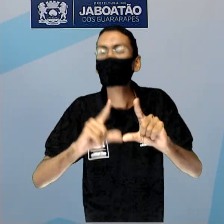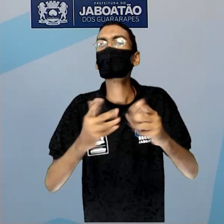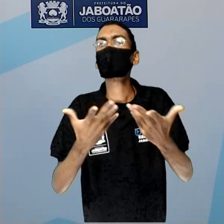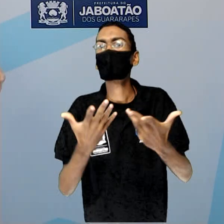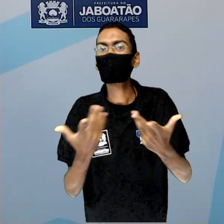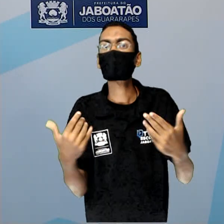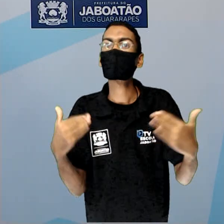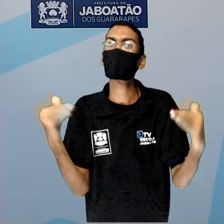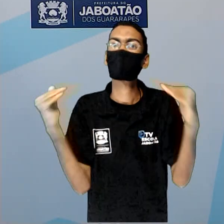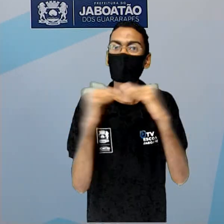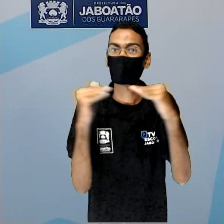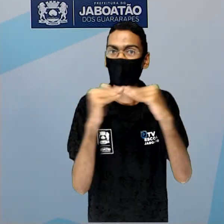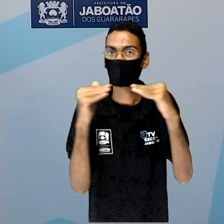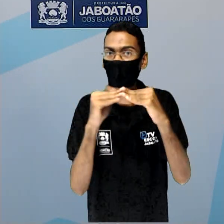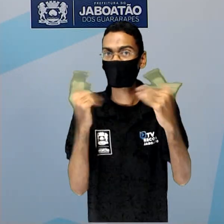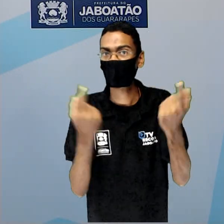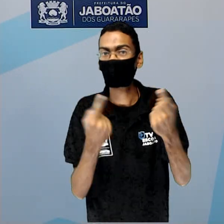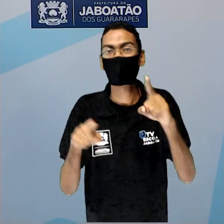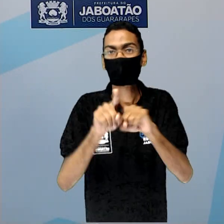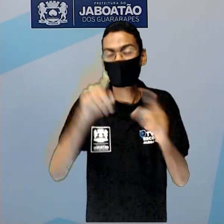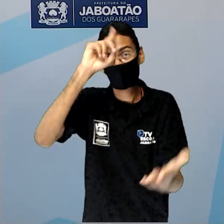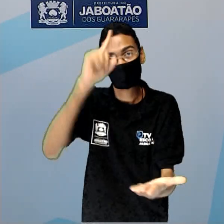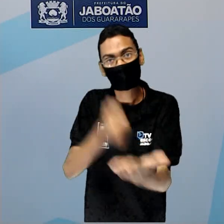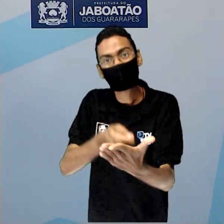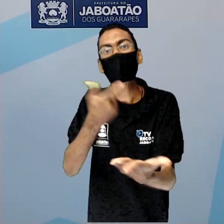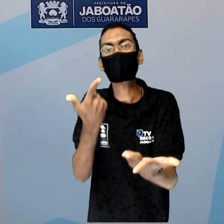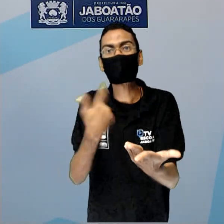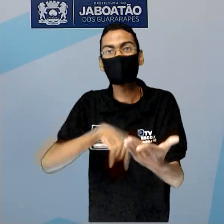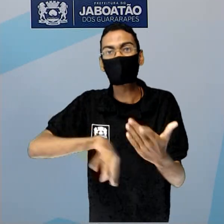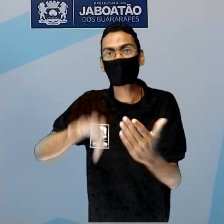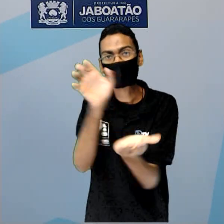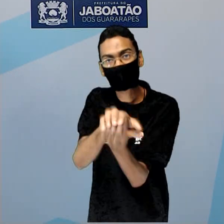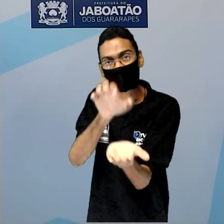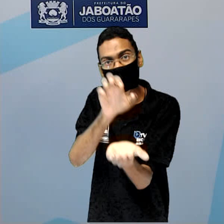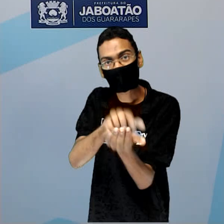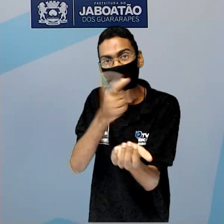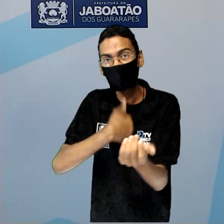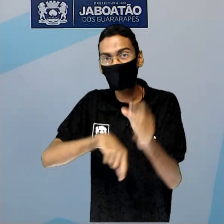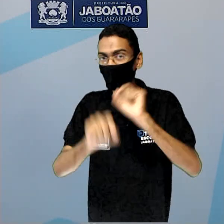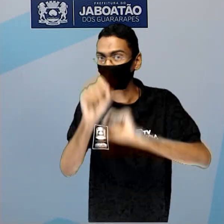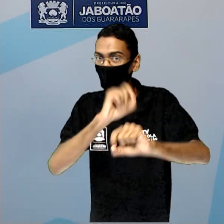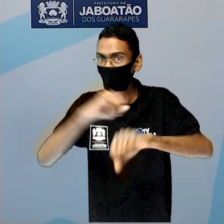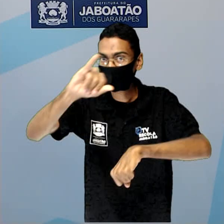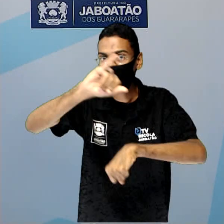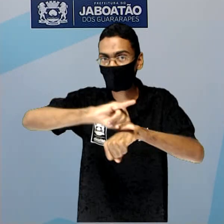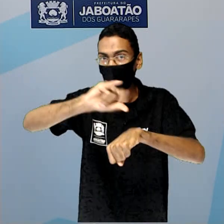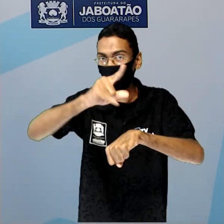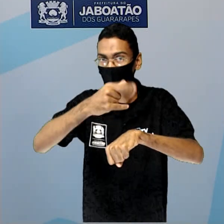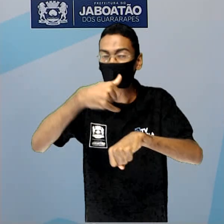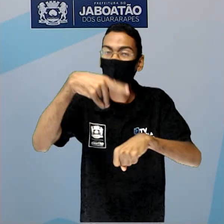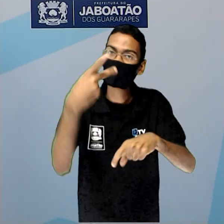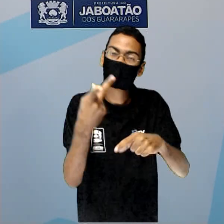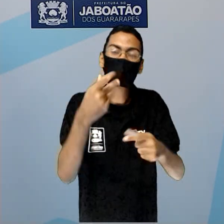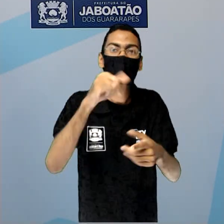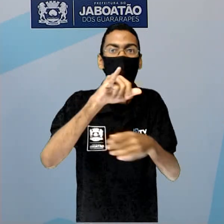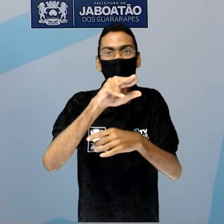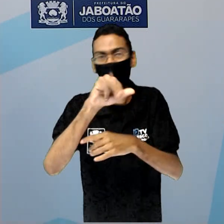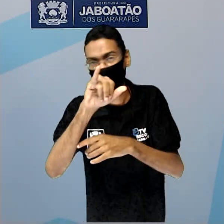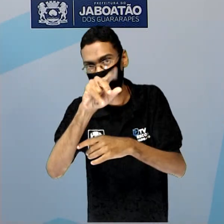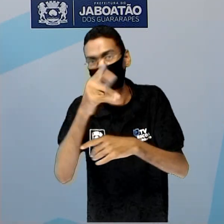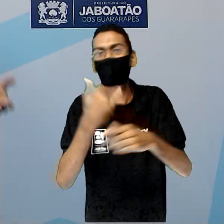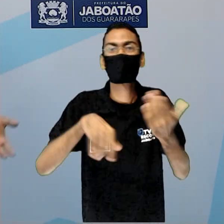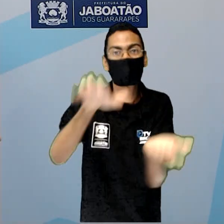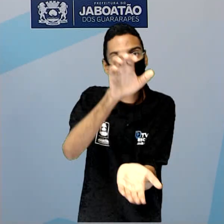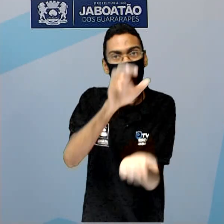como autonomia, né? E ainda por cima, Recife foi elevado à condição de capital, sede administrativa de Pernambuco. Sua